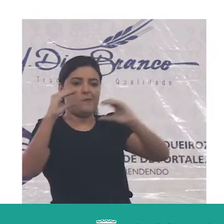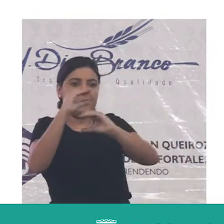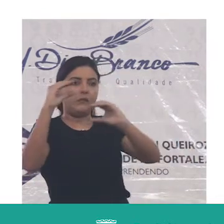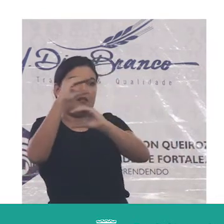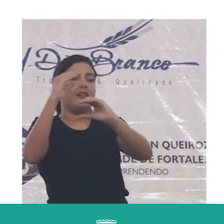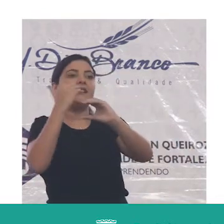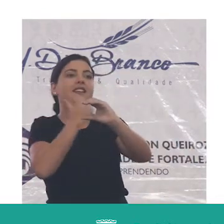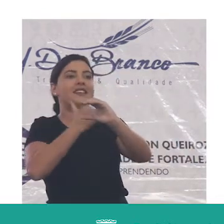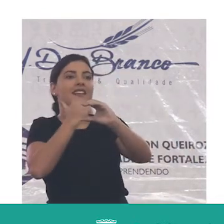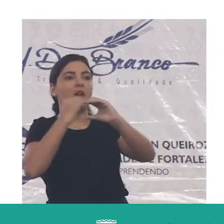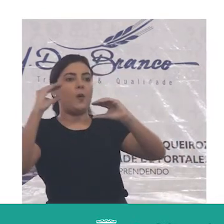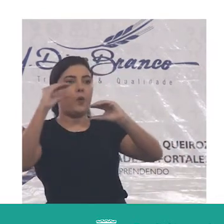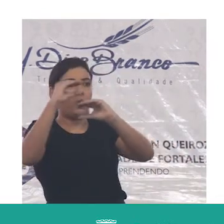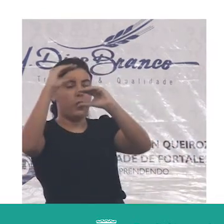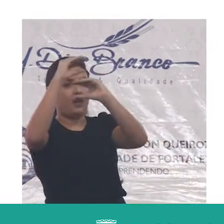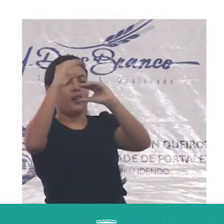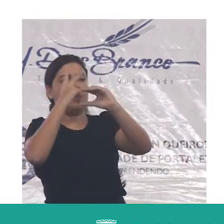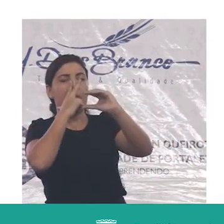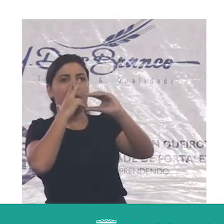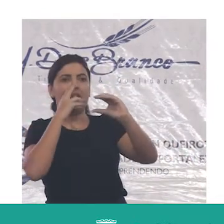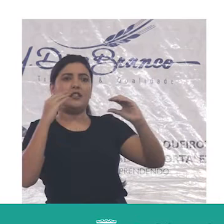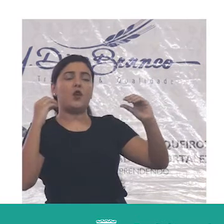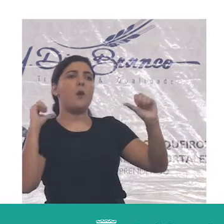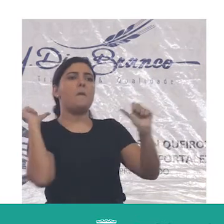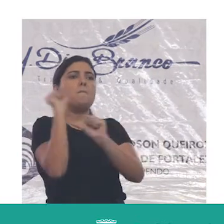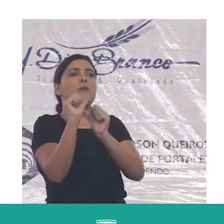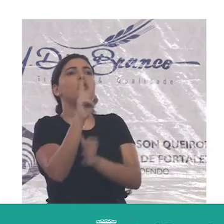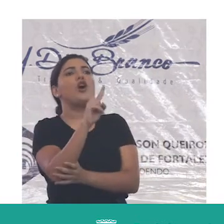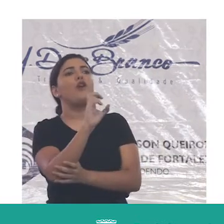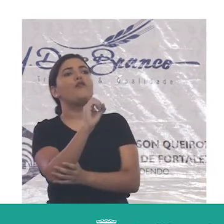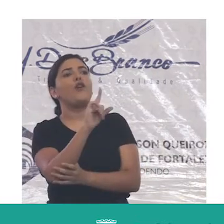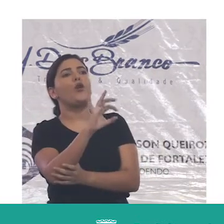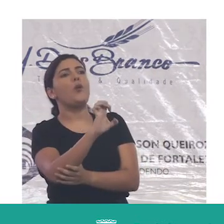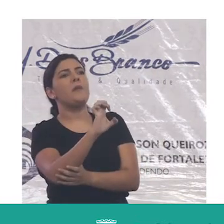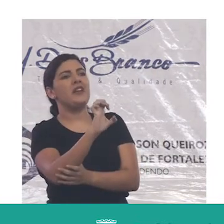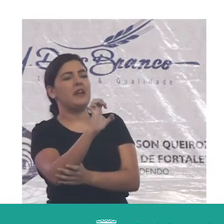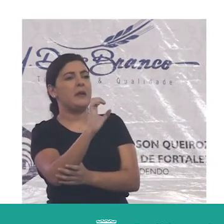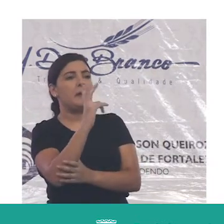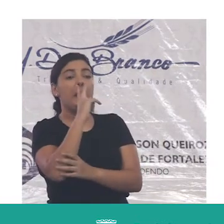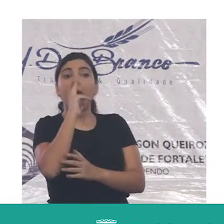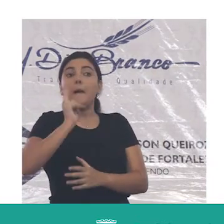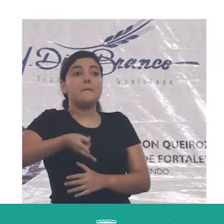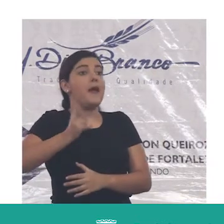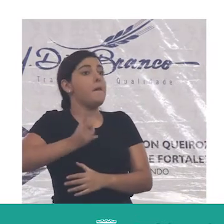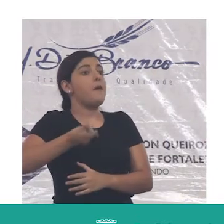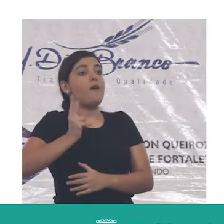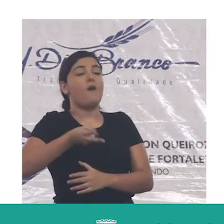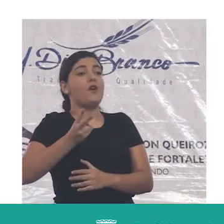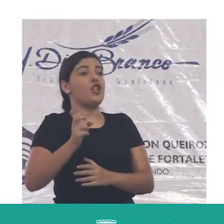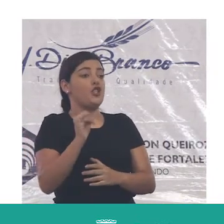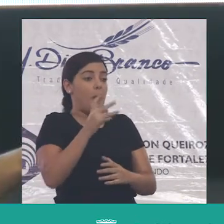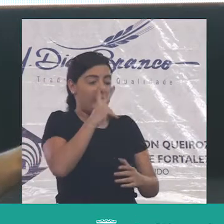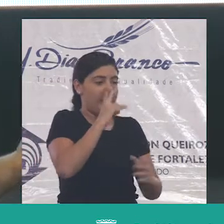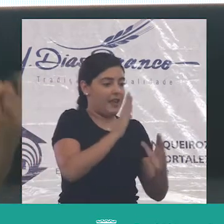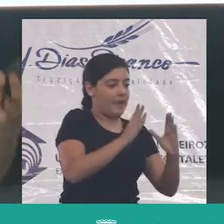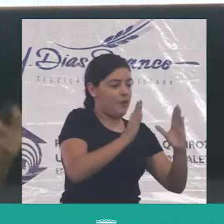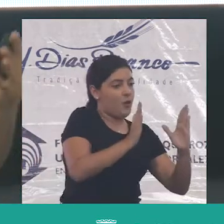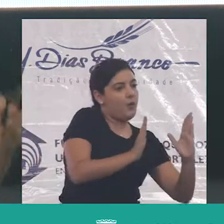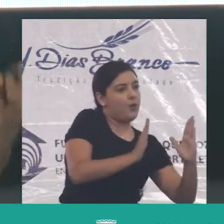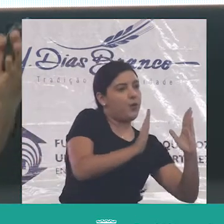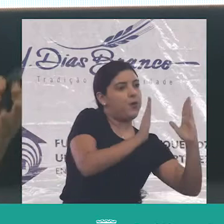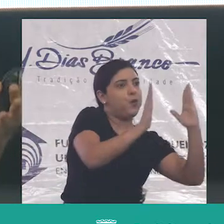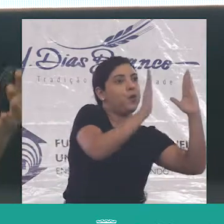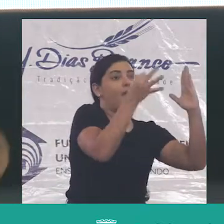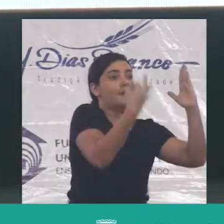de caixinhas da esquerda muda alguma coisa? O volume ocupado pelas caixinhas é o mesmo volume.